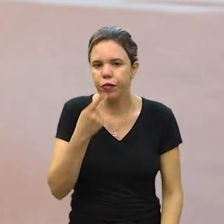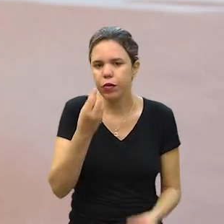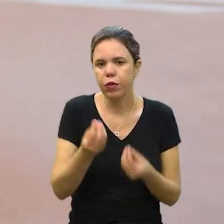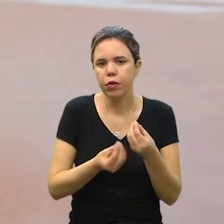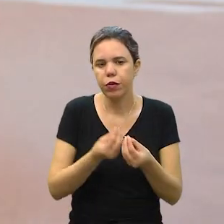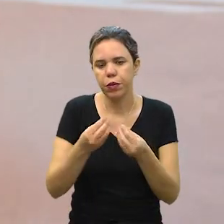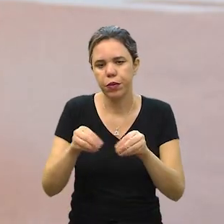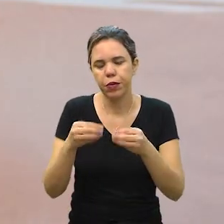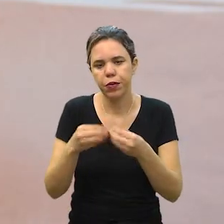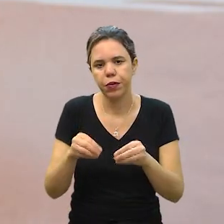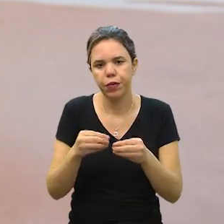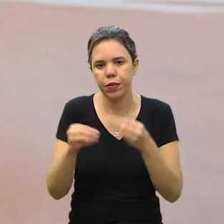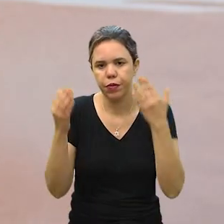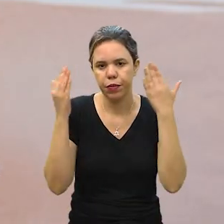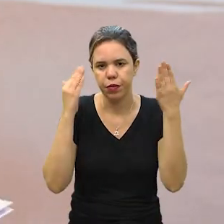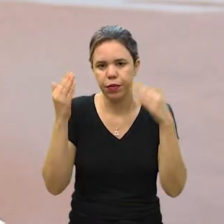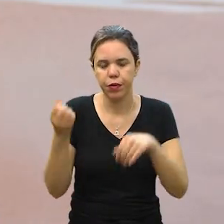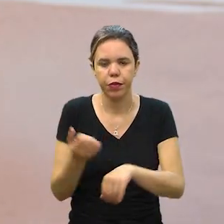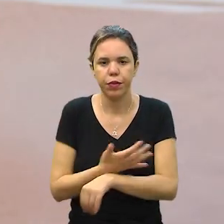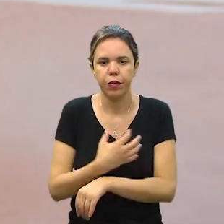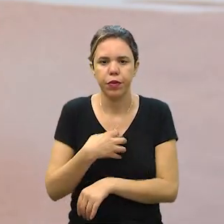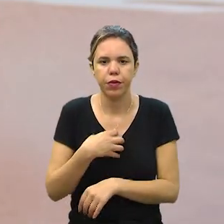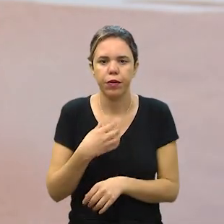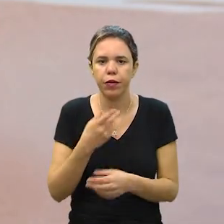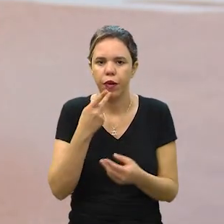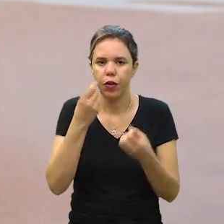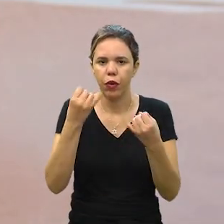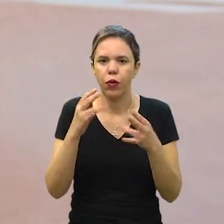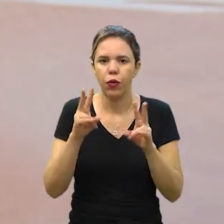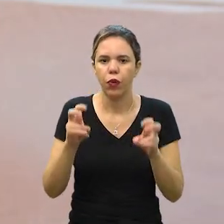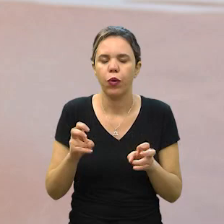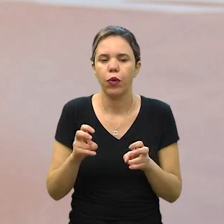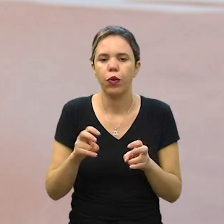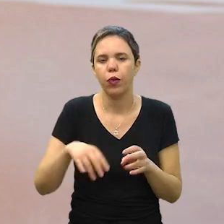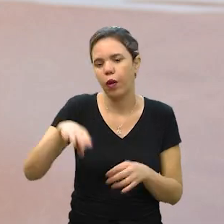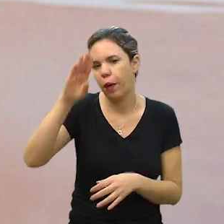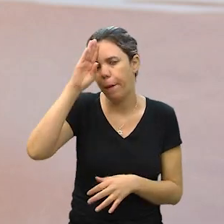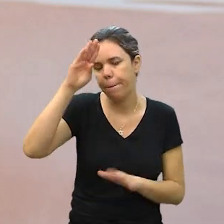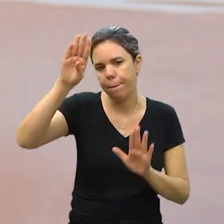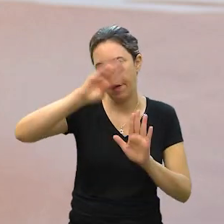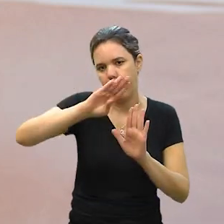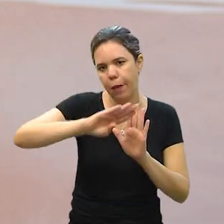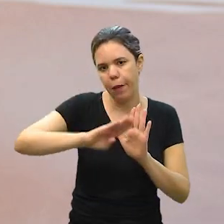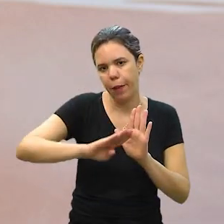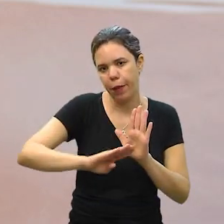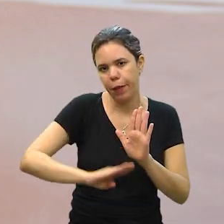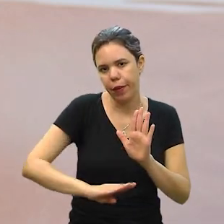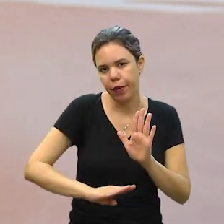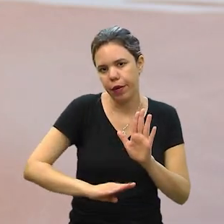aí de como afeta a nossa saúde mental, então vamos abordar um pouquinho das principais